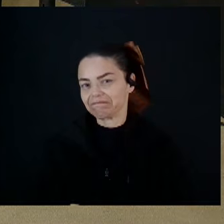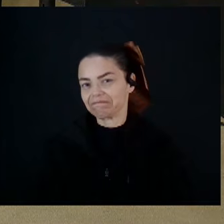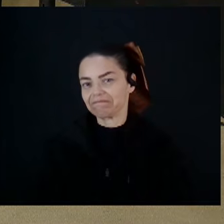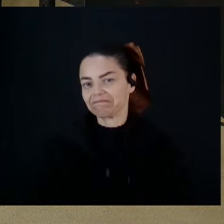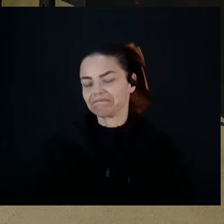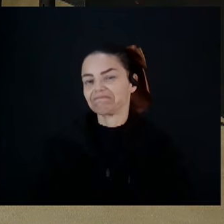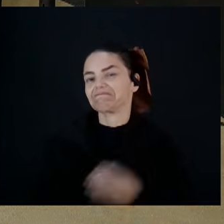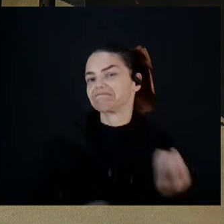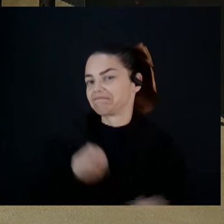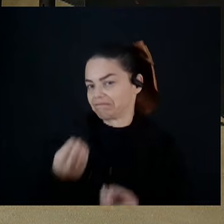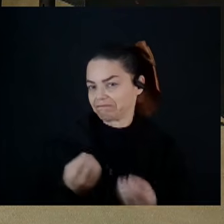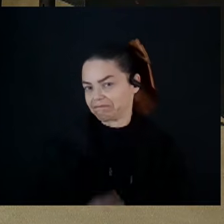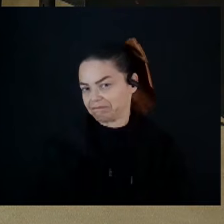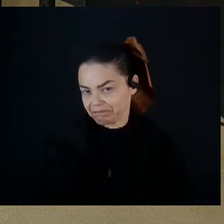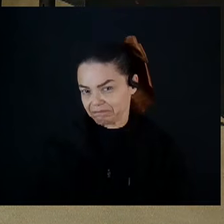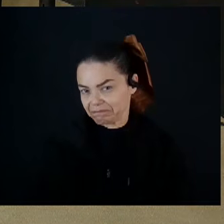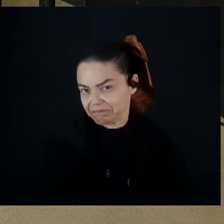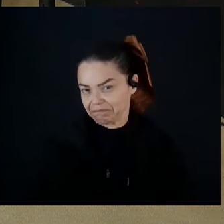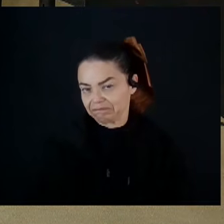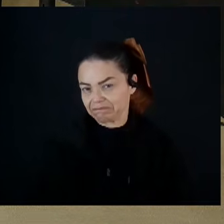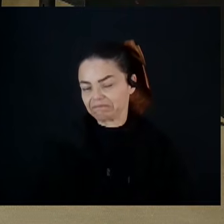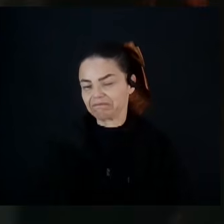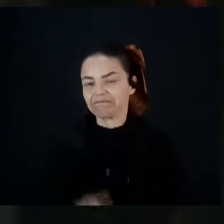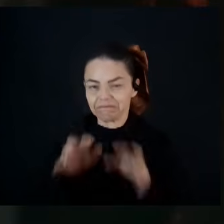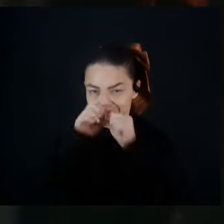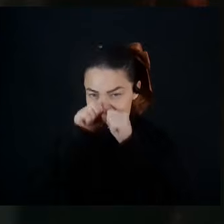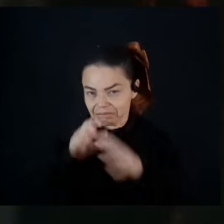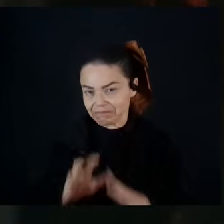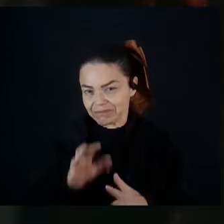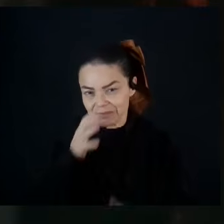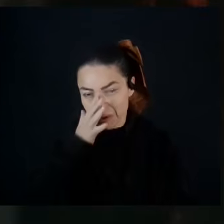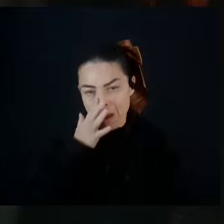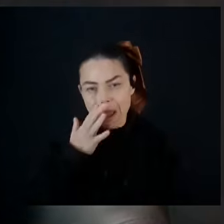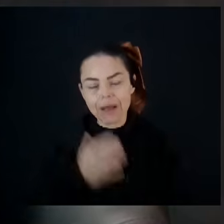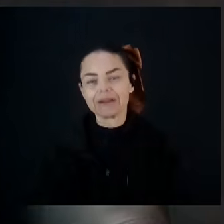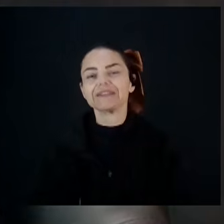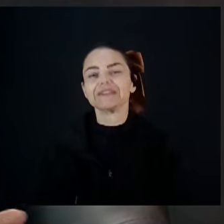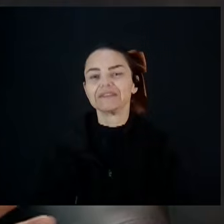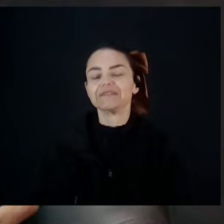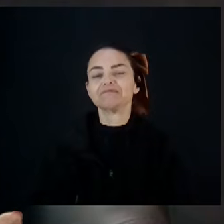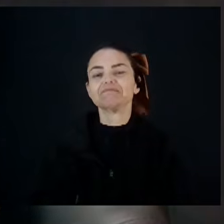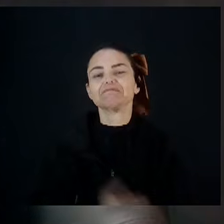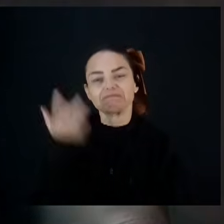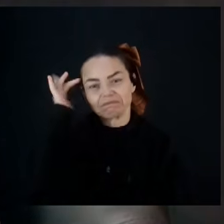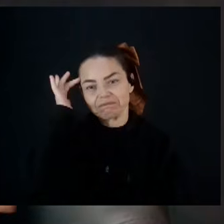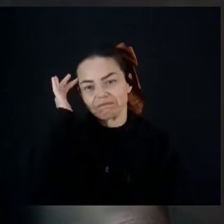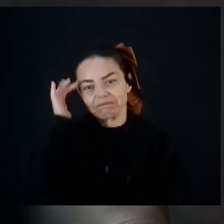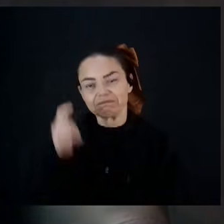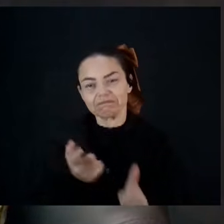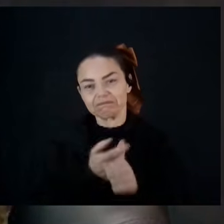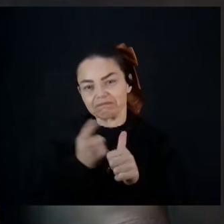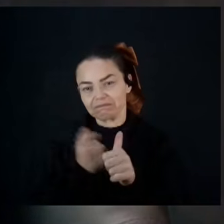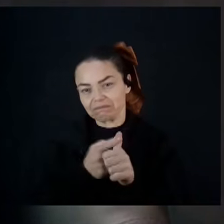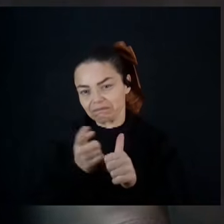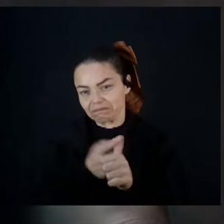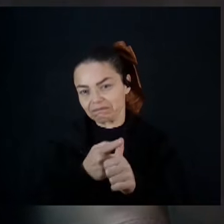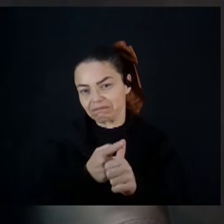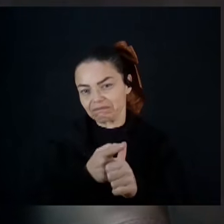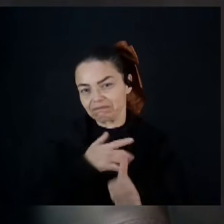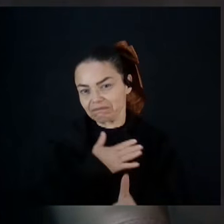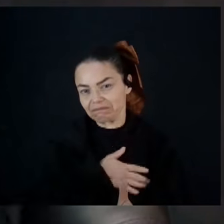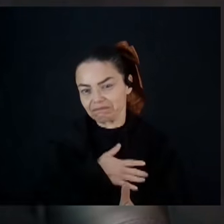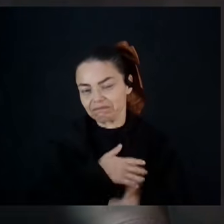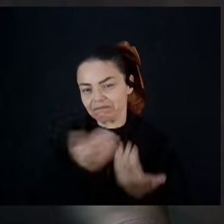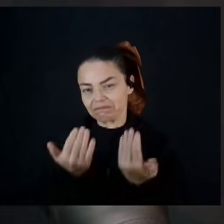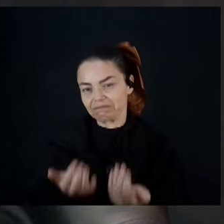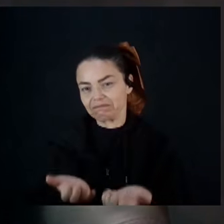deve fazer? O que é respirar e fazer o que mais? Eu acho que o primeiro ponto, acho que eu gostaria de trazer leveza para